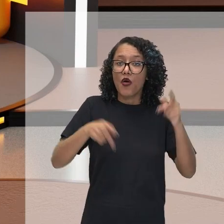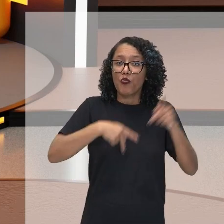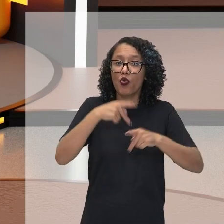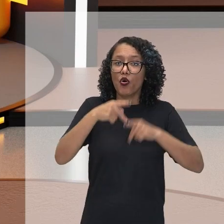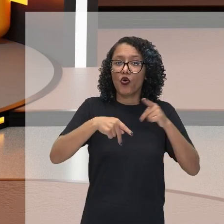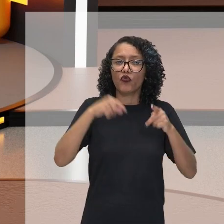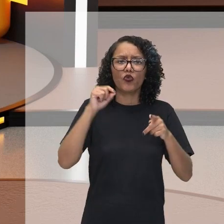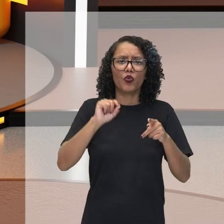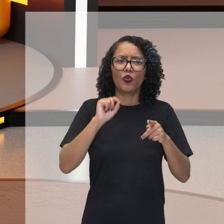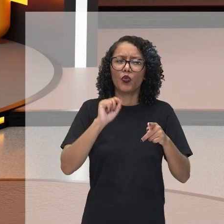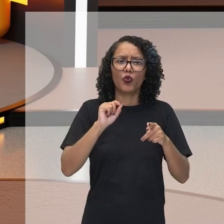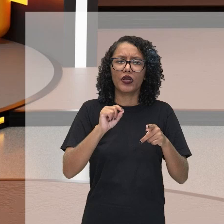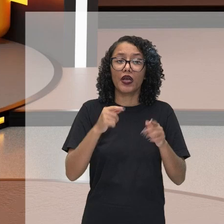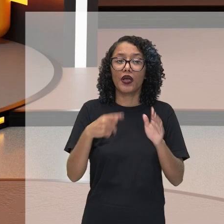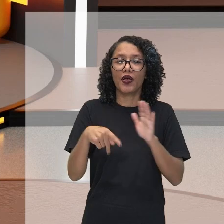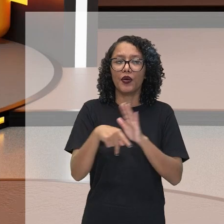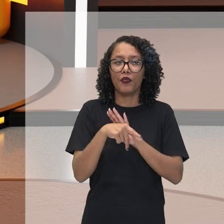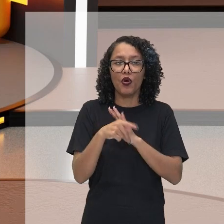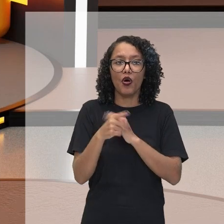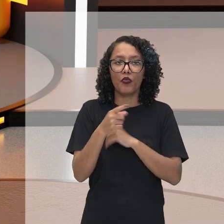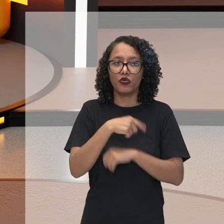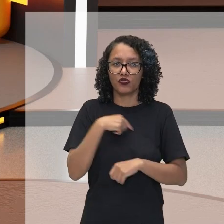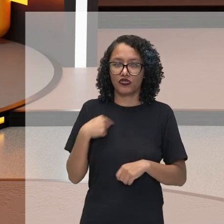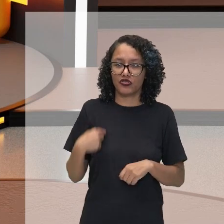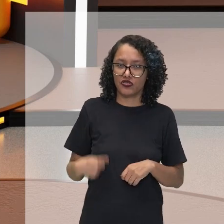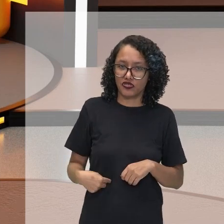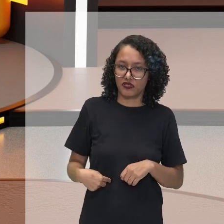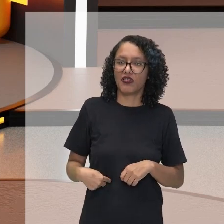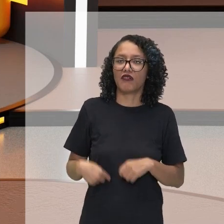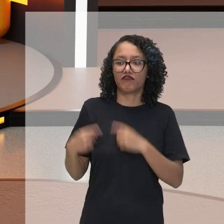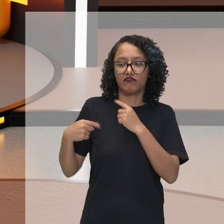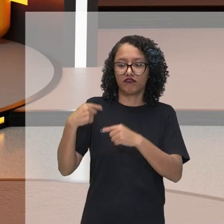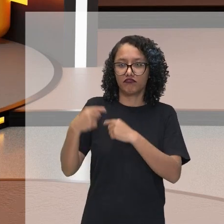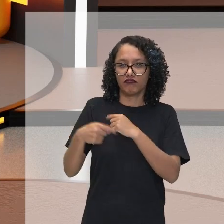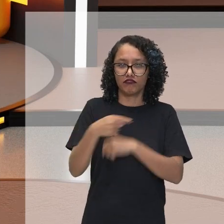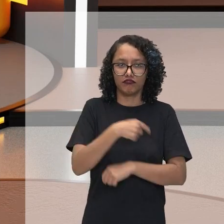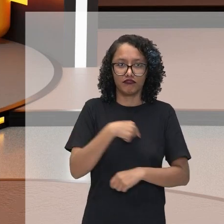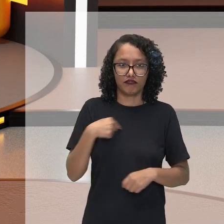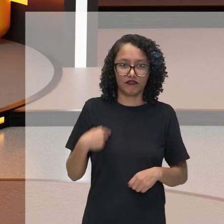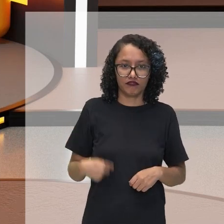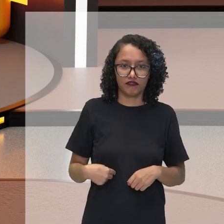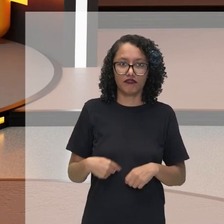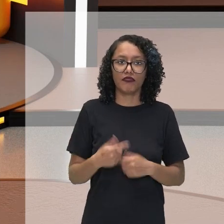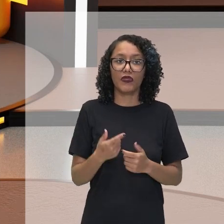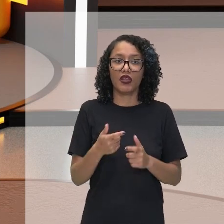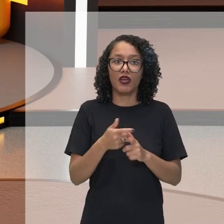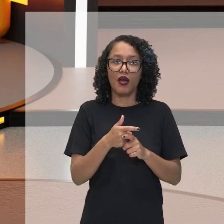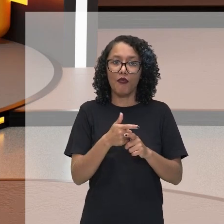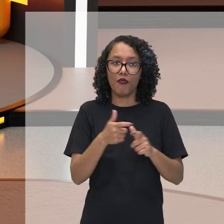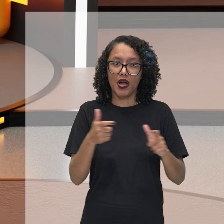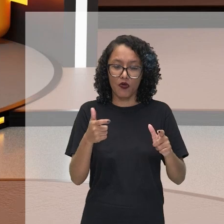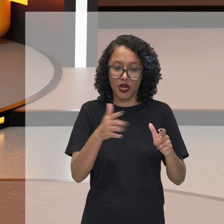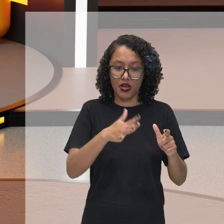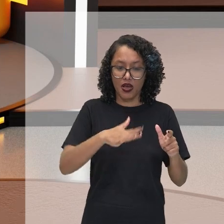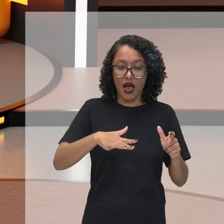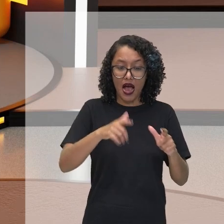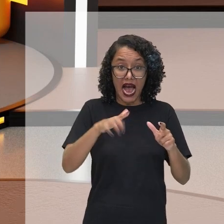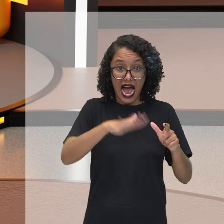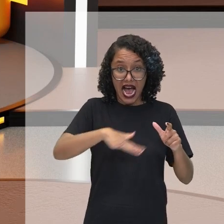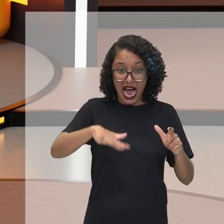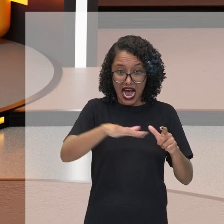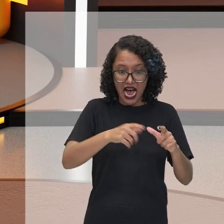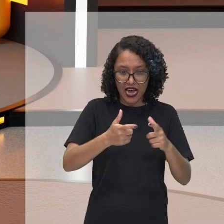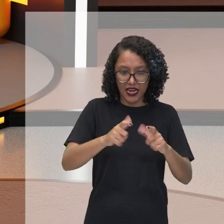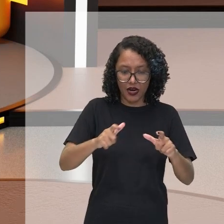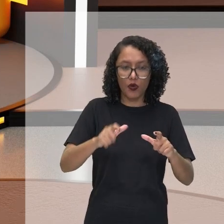Singapura vai vir de origem chinesa, tá? A extensão territorial de Singapura, gente, é muito pequena, porém vai ter um